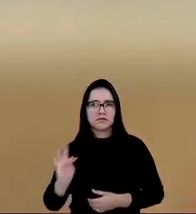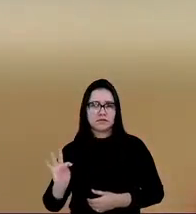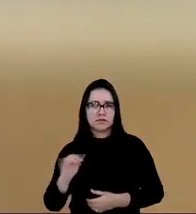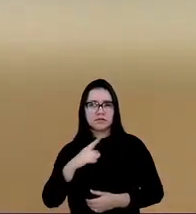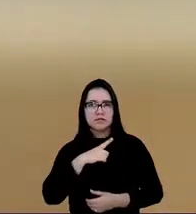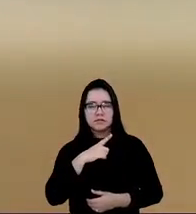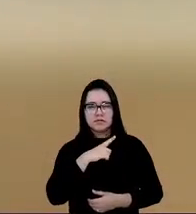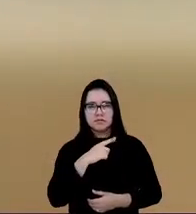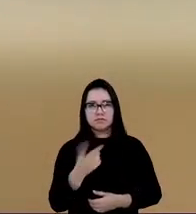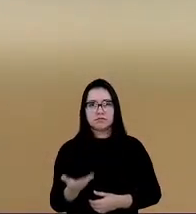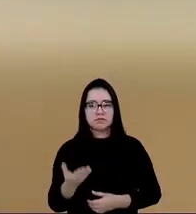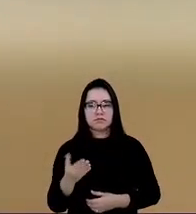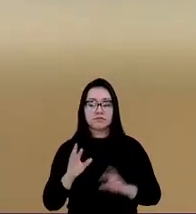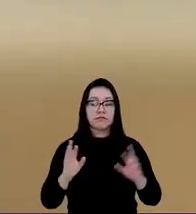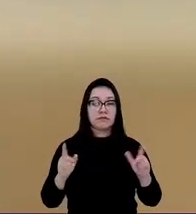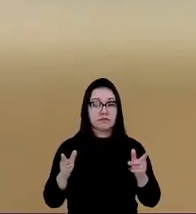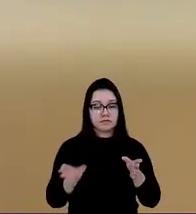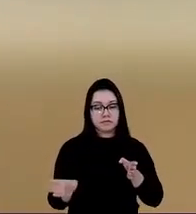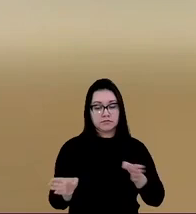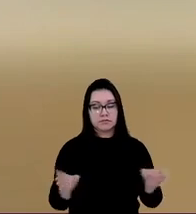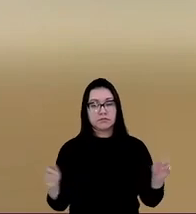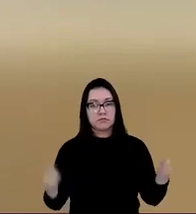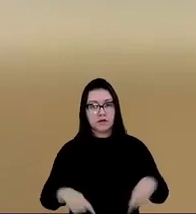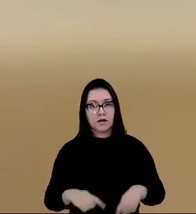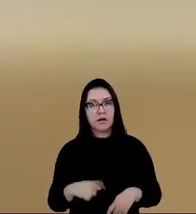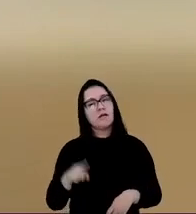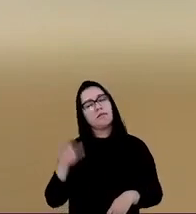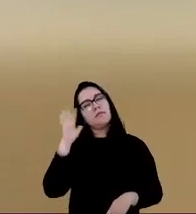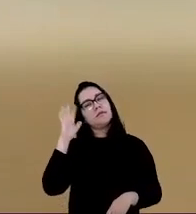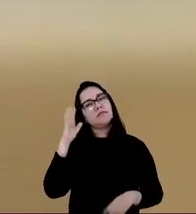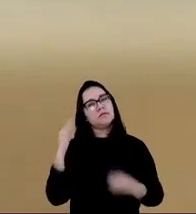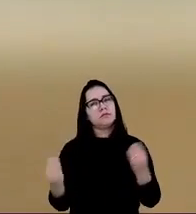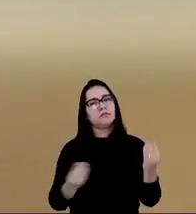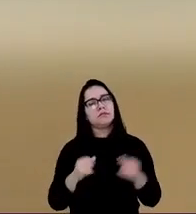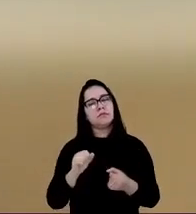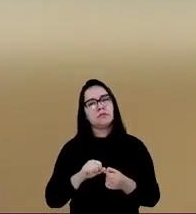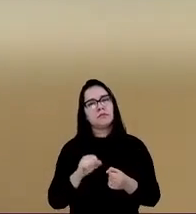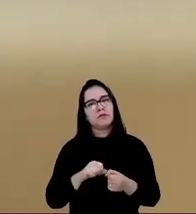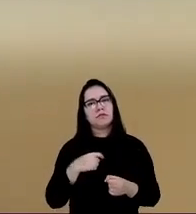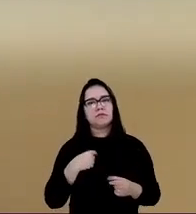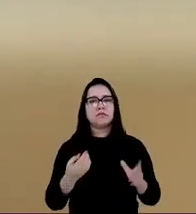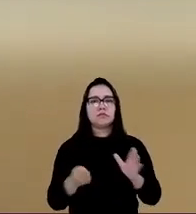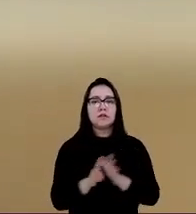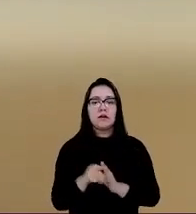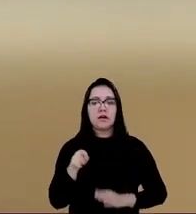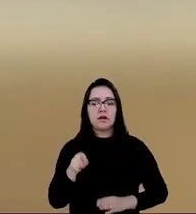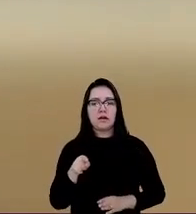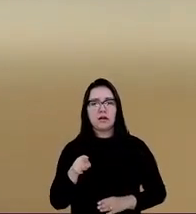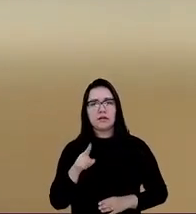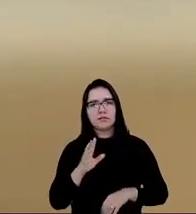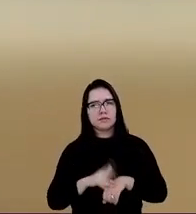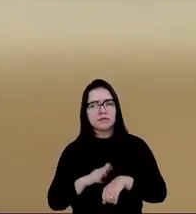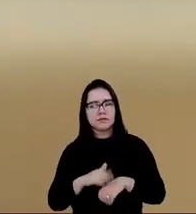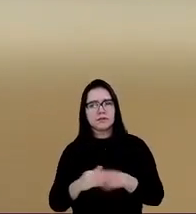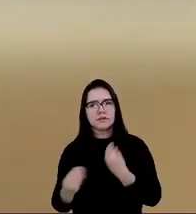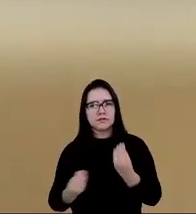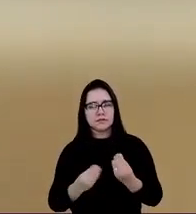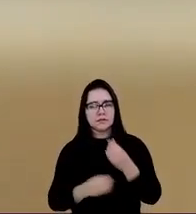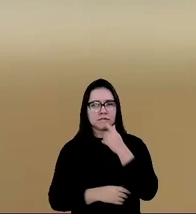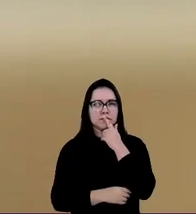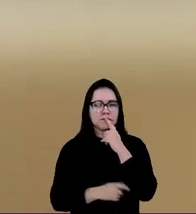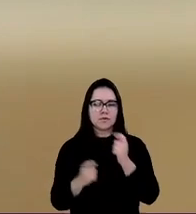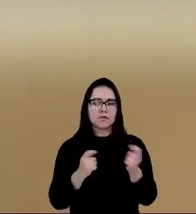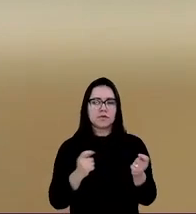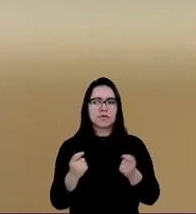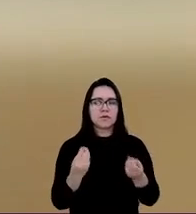acadêmico, talvez seja diferente. E aí você tem que pensar, como que eu faço esse paciente chegar lá com a doença